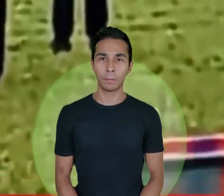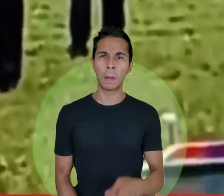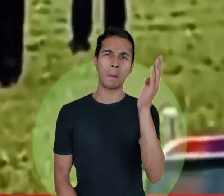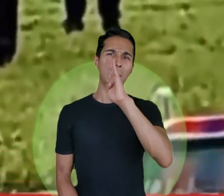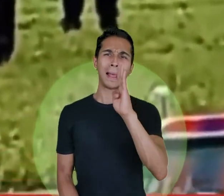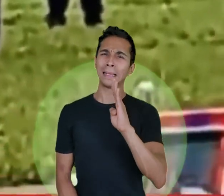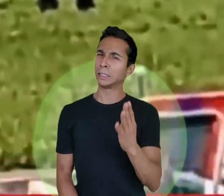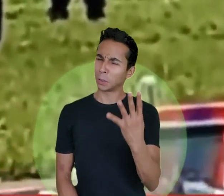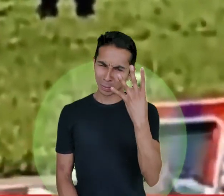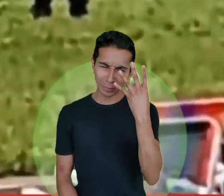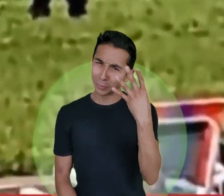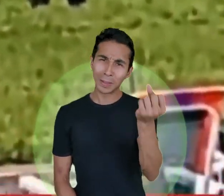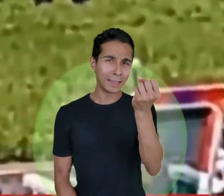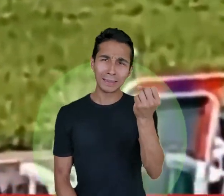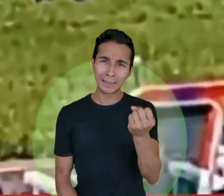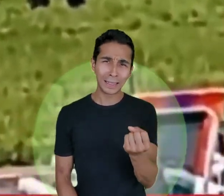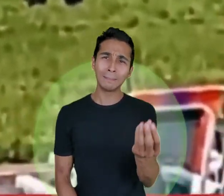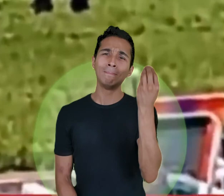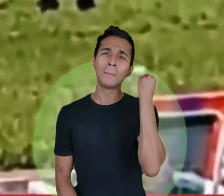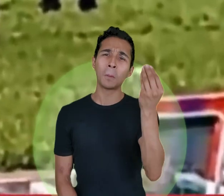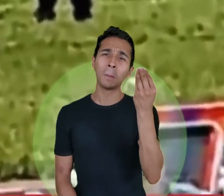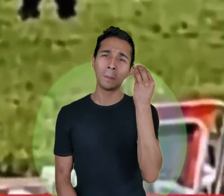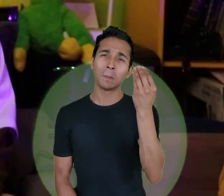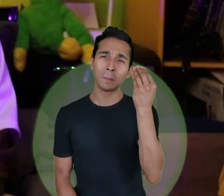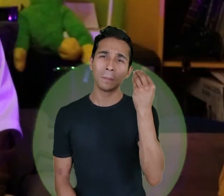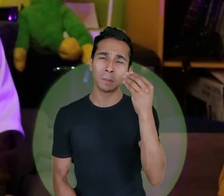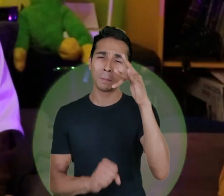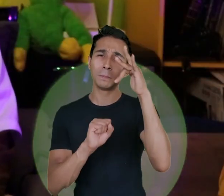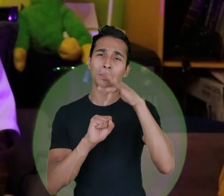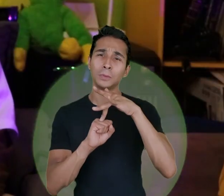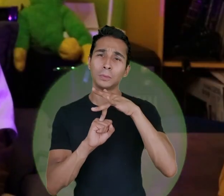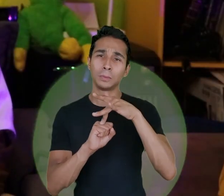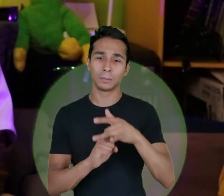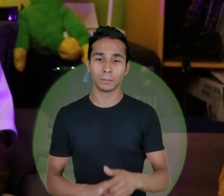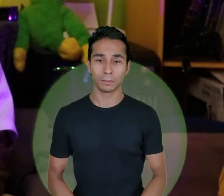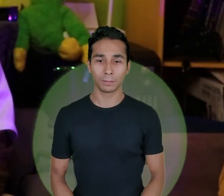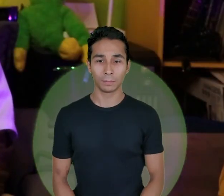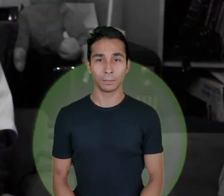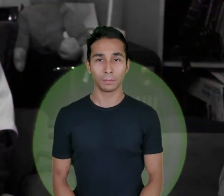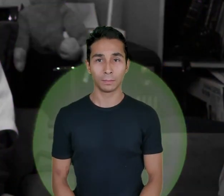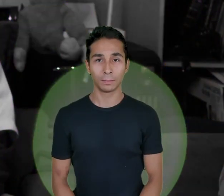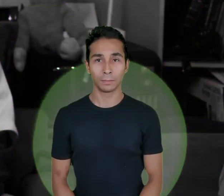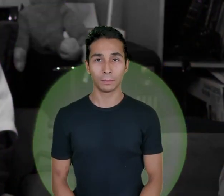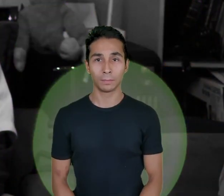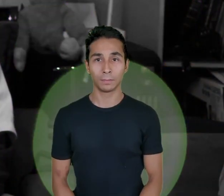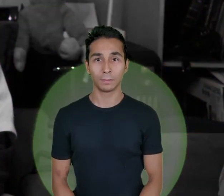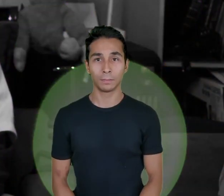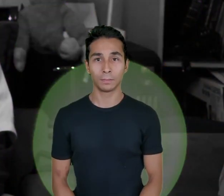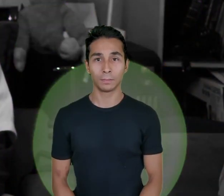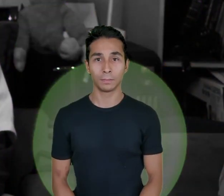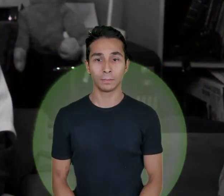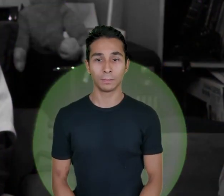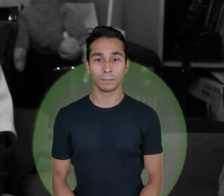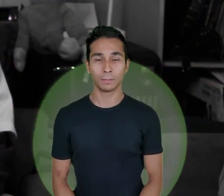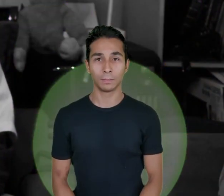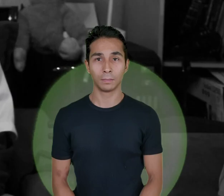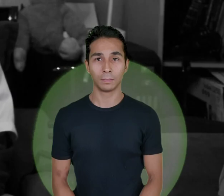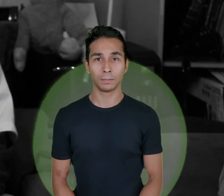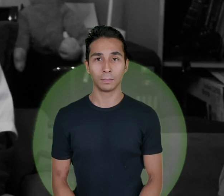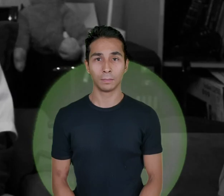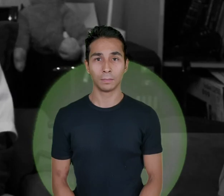com o Brasil! Eu tô muito indignada! Tá, a Coreia, que eu acho que era o que você ia puxar